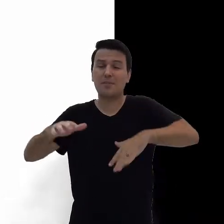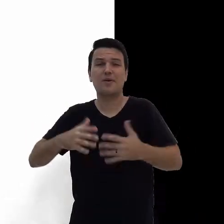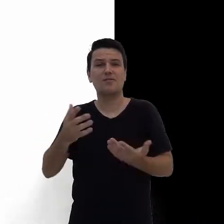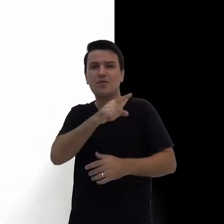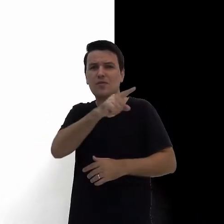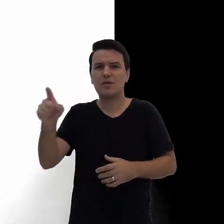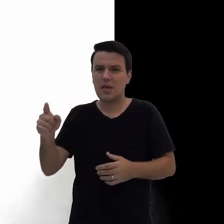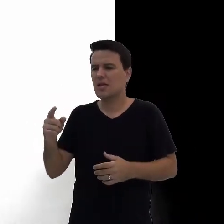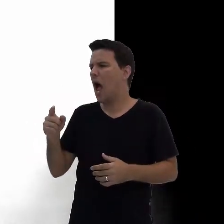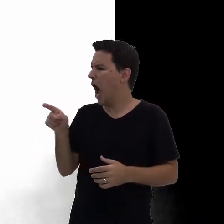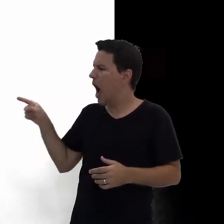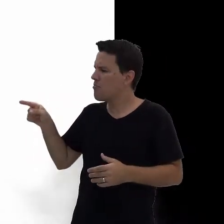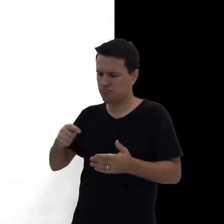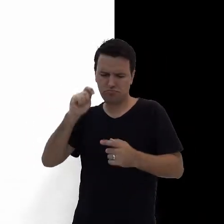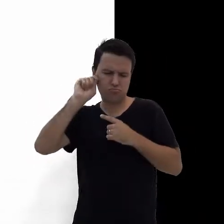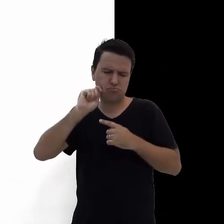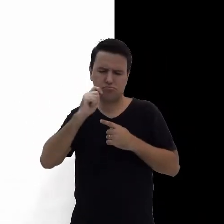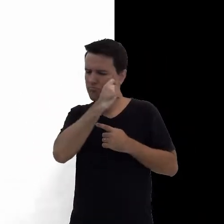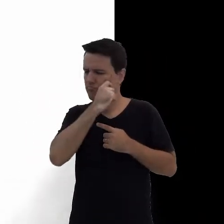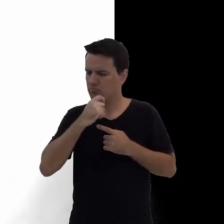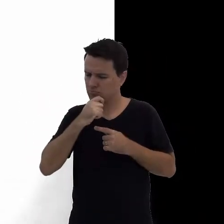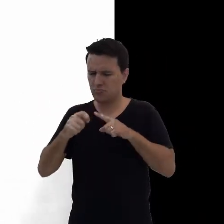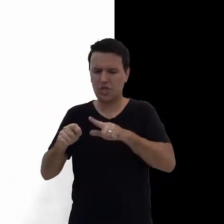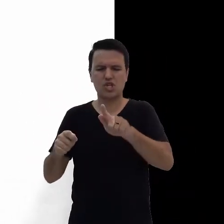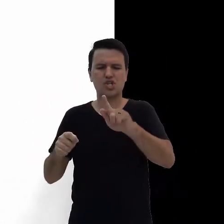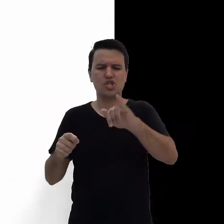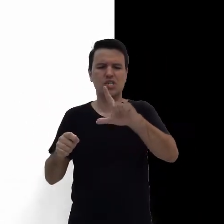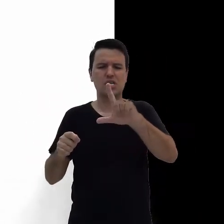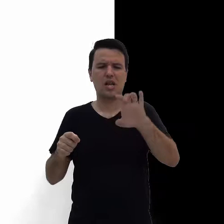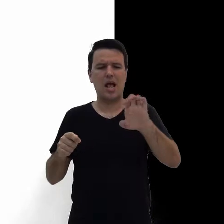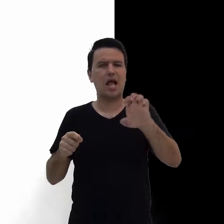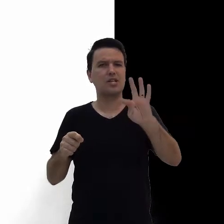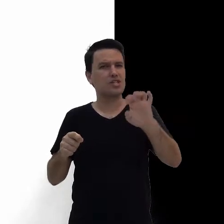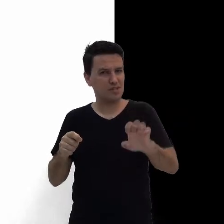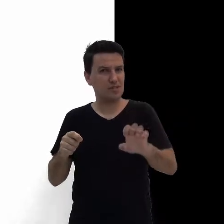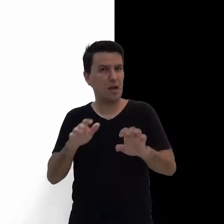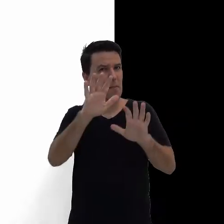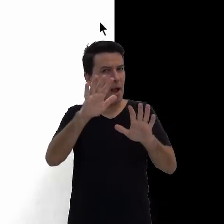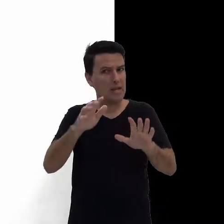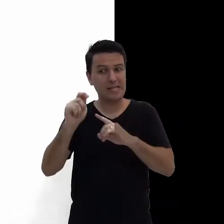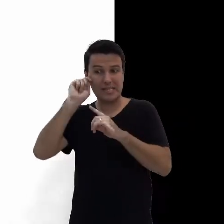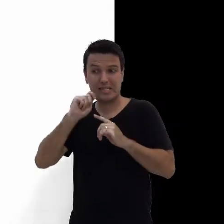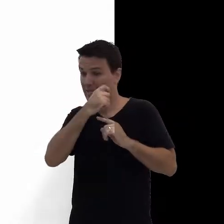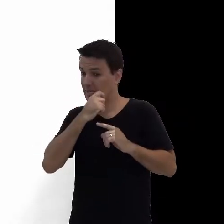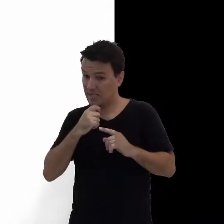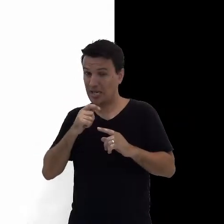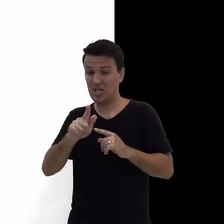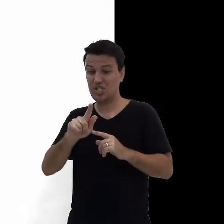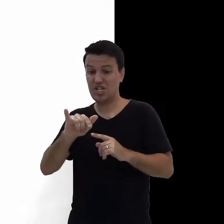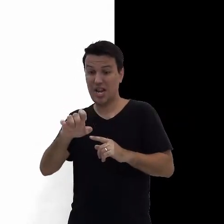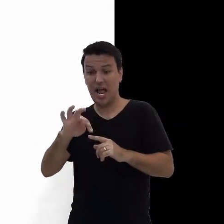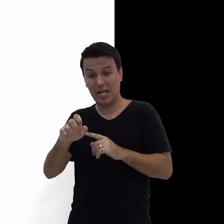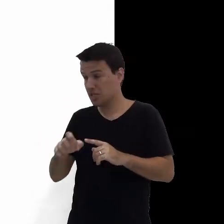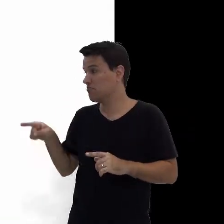Talvez algum de vocês tenham dito, isso aí é Gillette. Mas eu digo para vocês, Gillette é isso